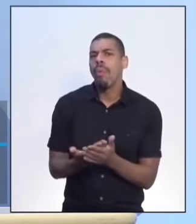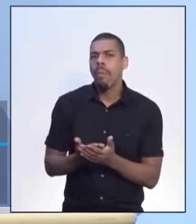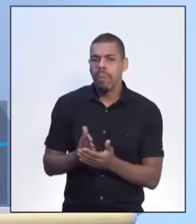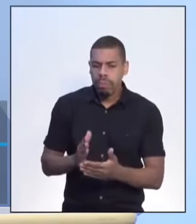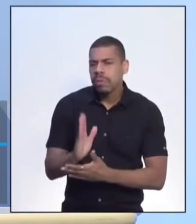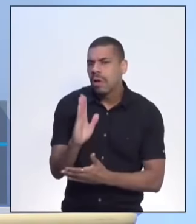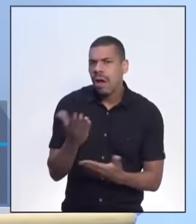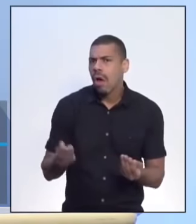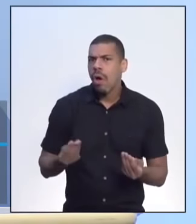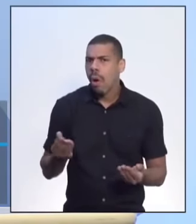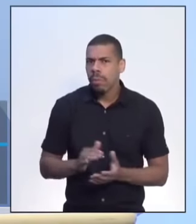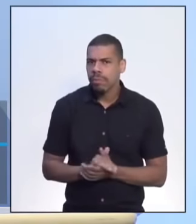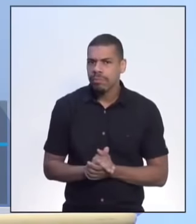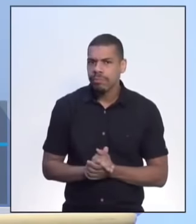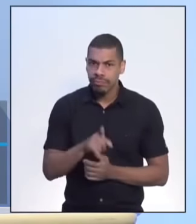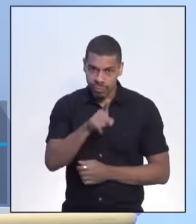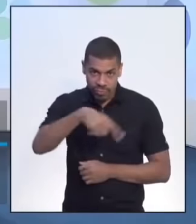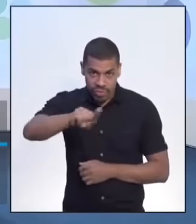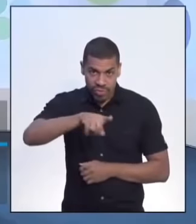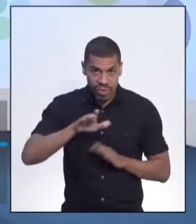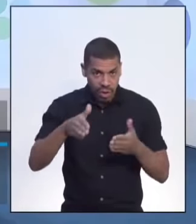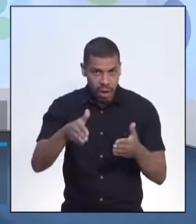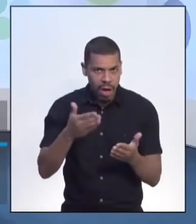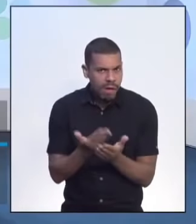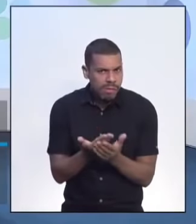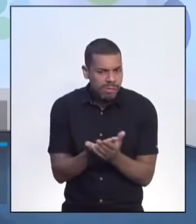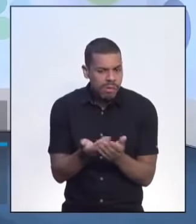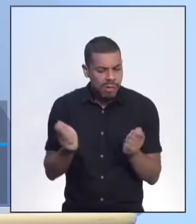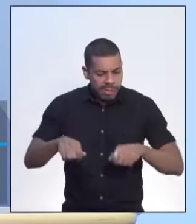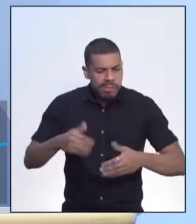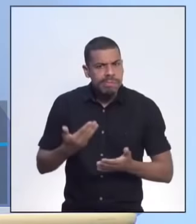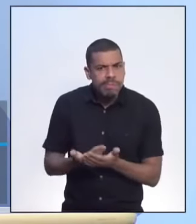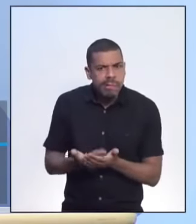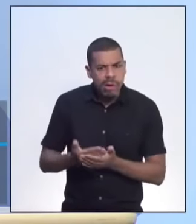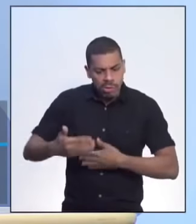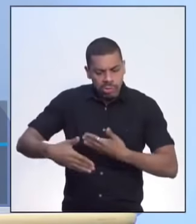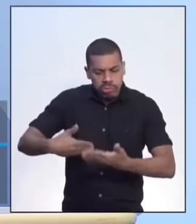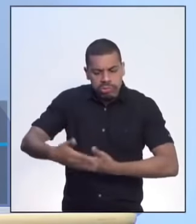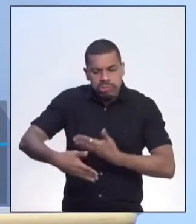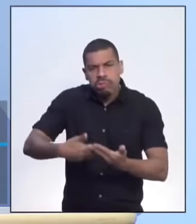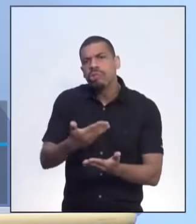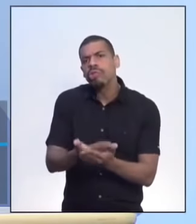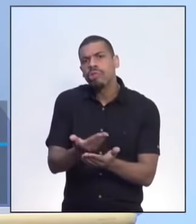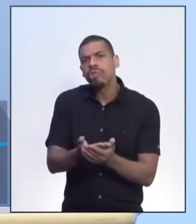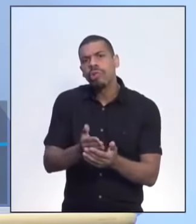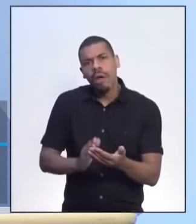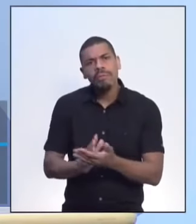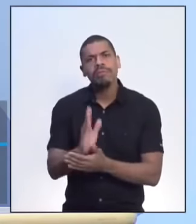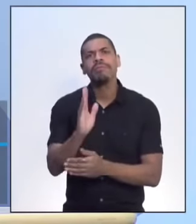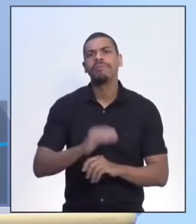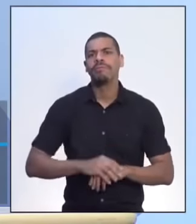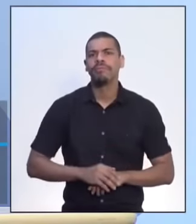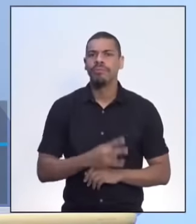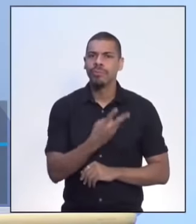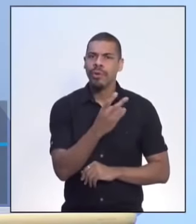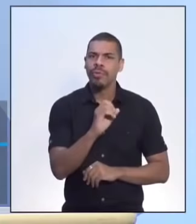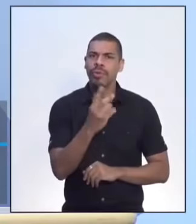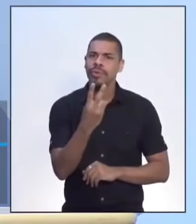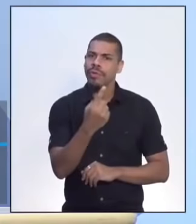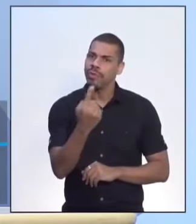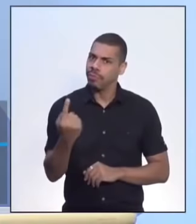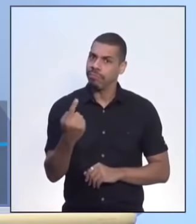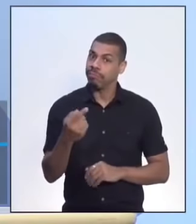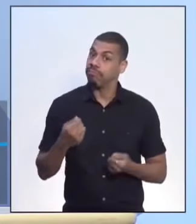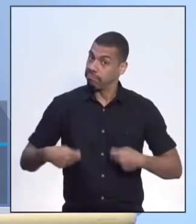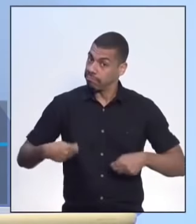estudar, certo? A gente vai fazer o que está fazendo agora. Os dias vão passar, você vai estudar e você vai passar de ano, vai para 2021. Mas tem que